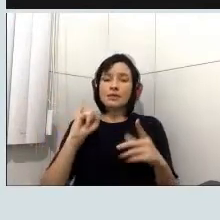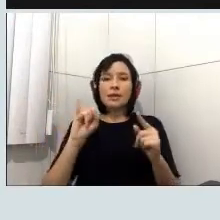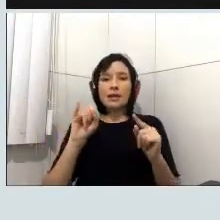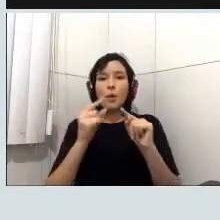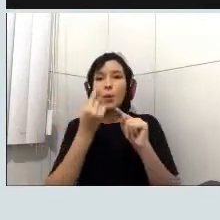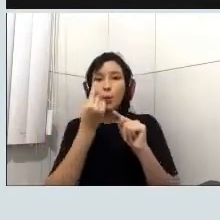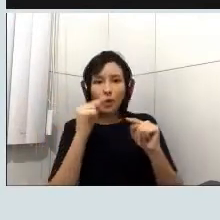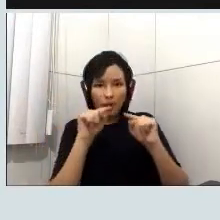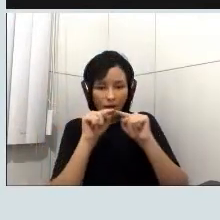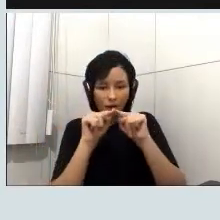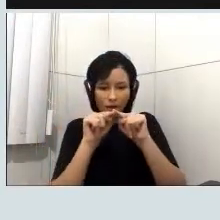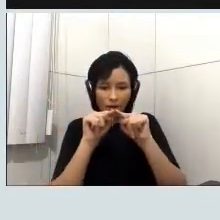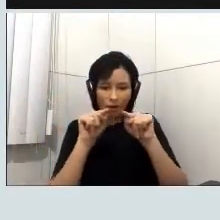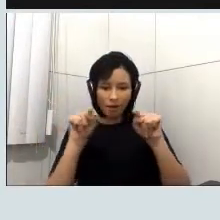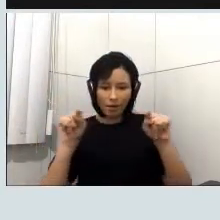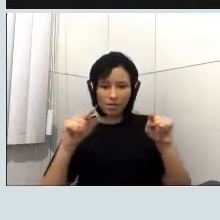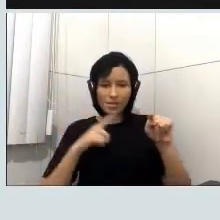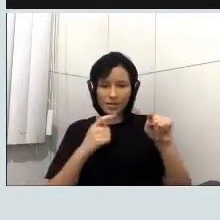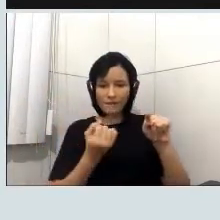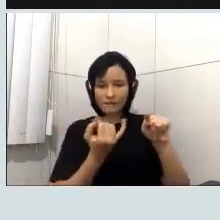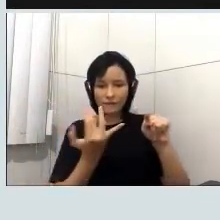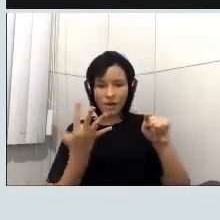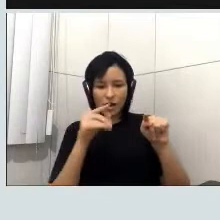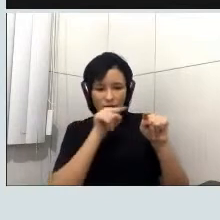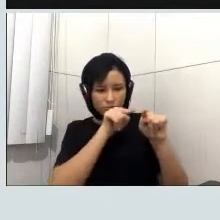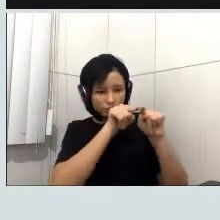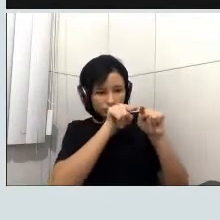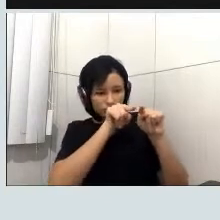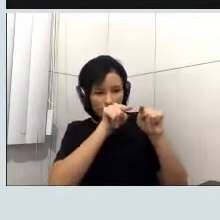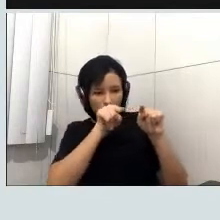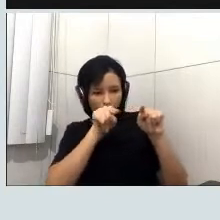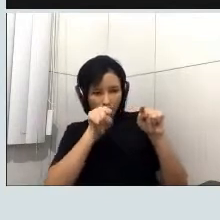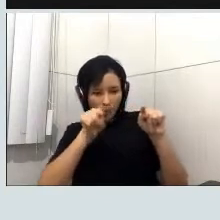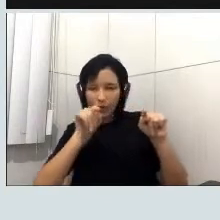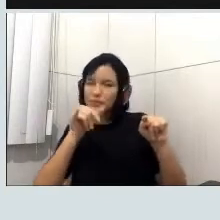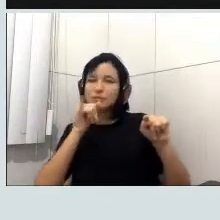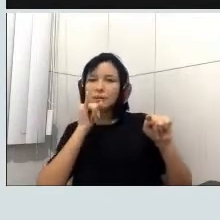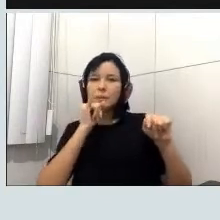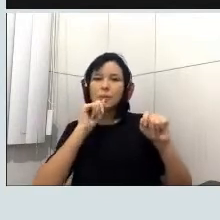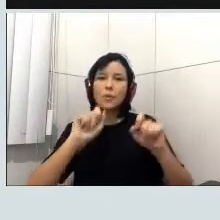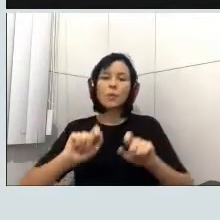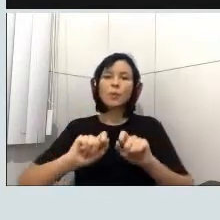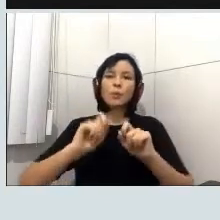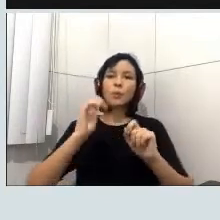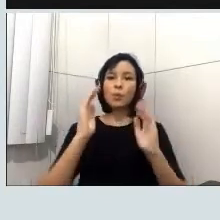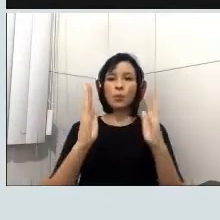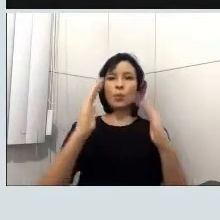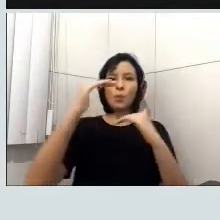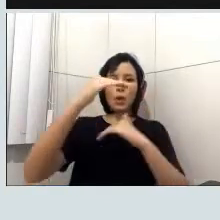Bom, como eu falei nessa questão do quadrado, para a gente formar um quadrado,